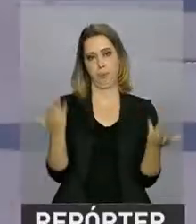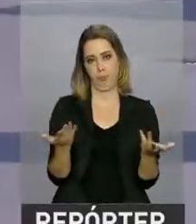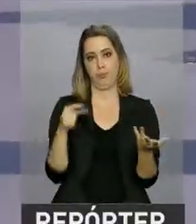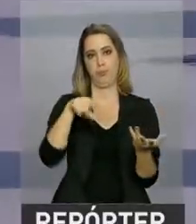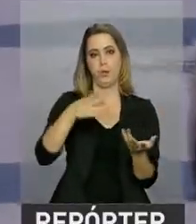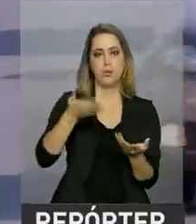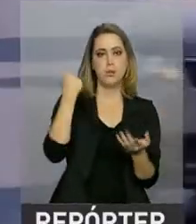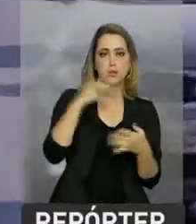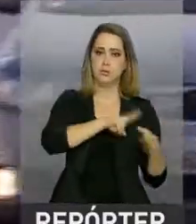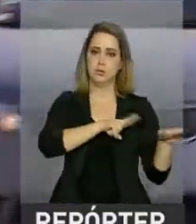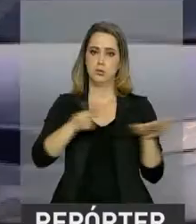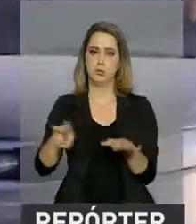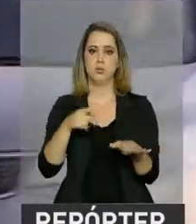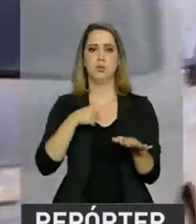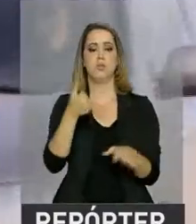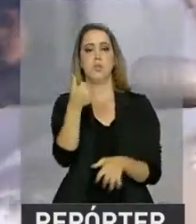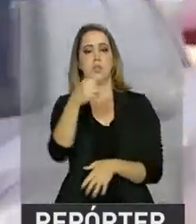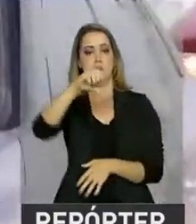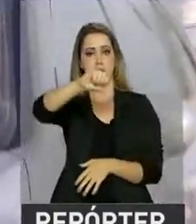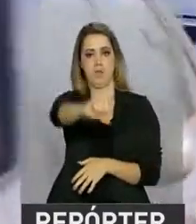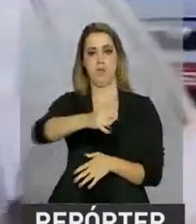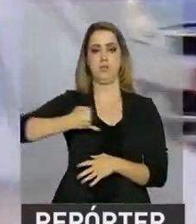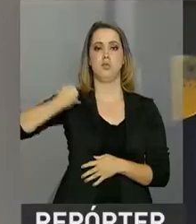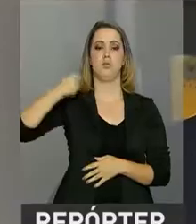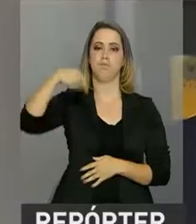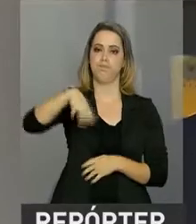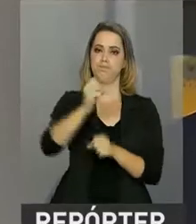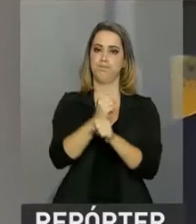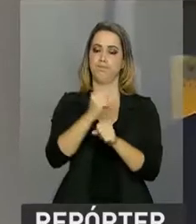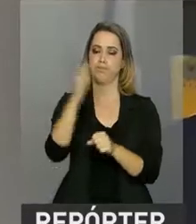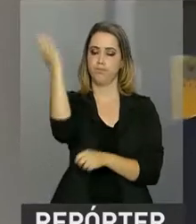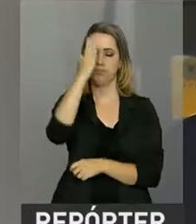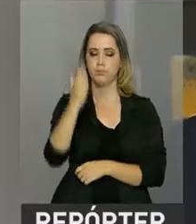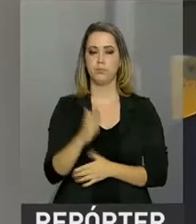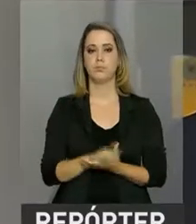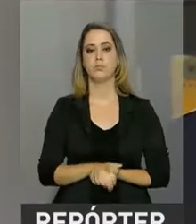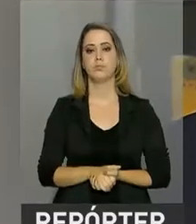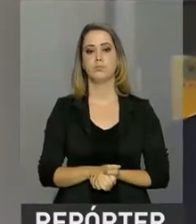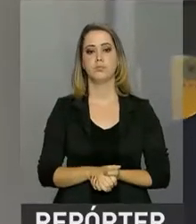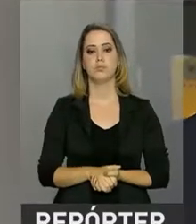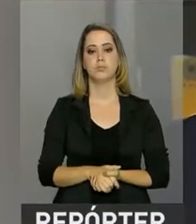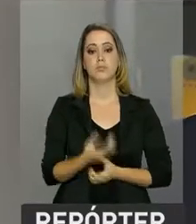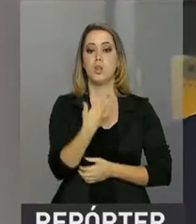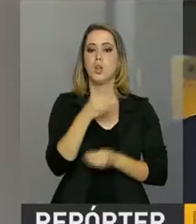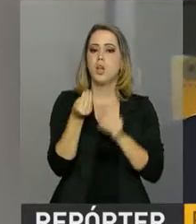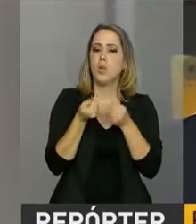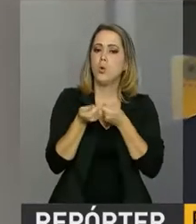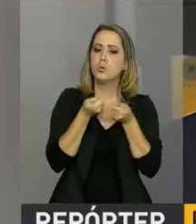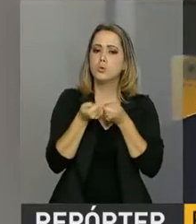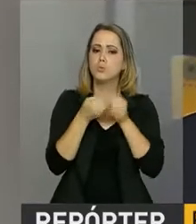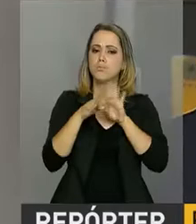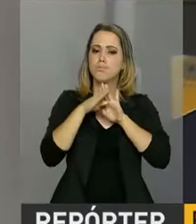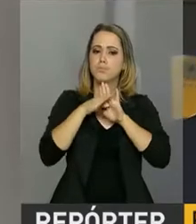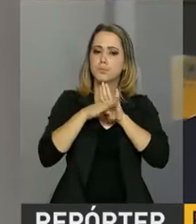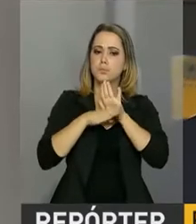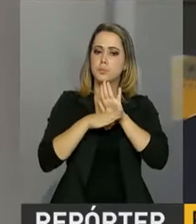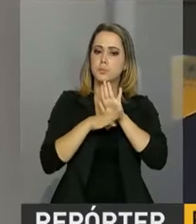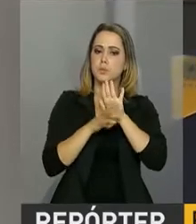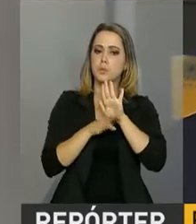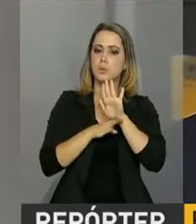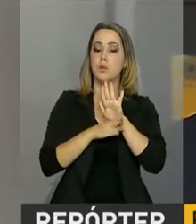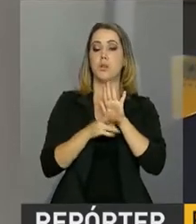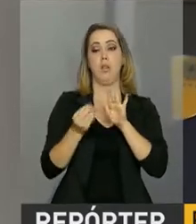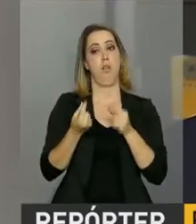fim de semana completou 19 anos no país. Ele estrutura o Sistema Nacional de Trânsito, distribuindo bem